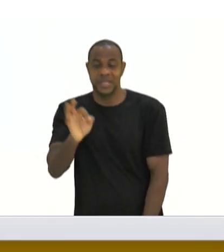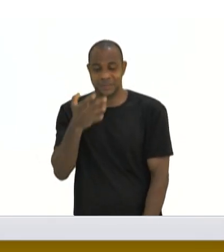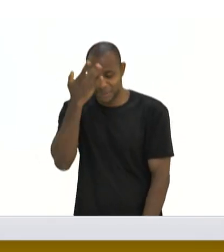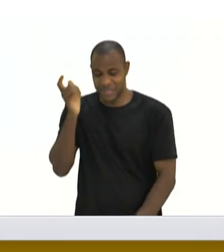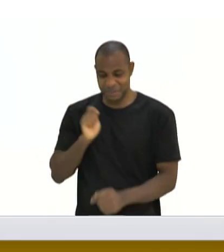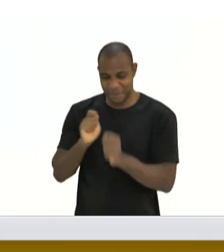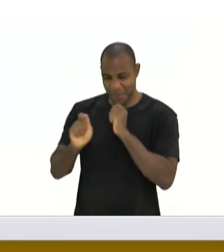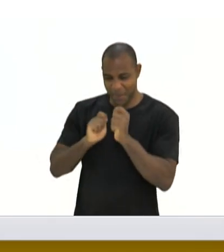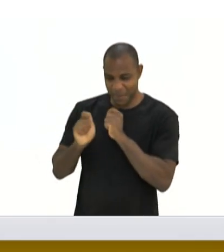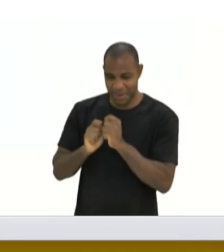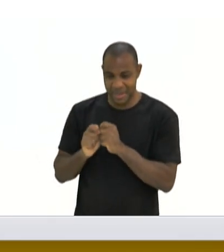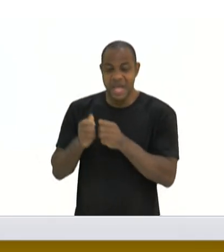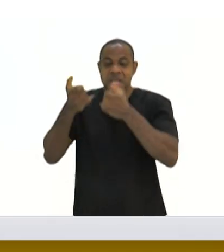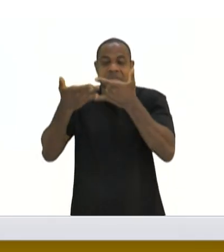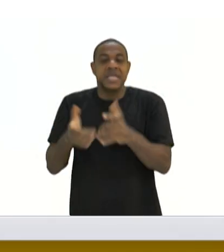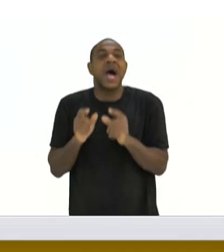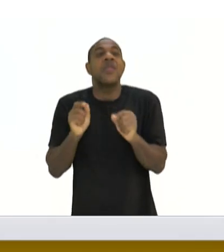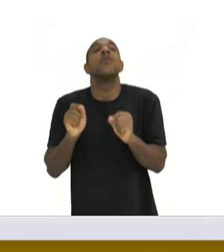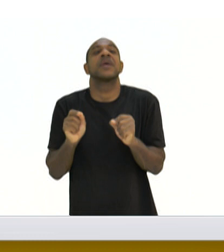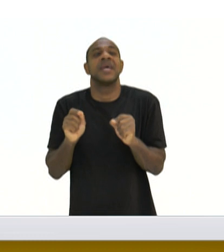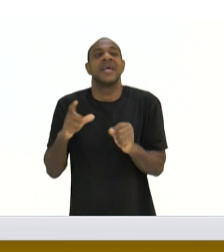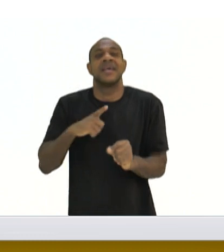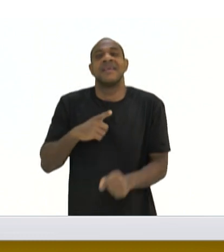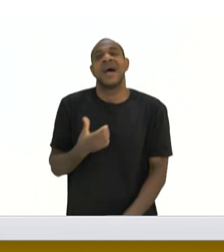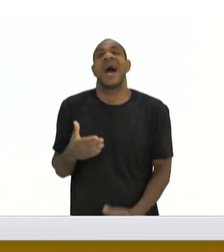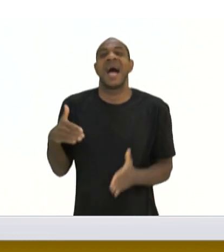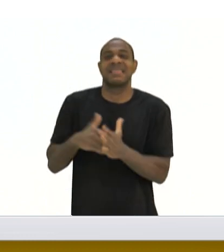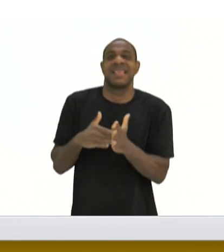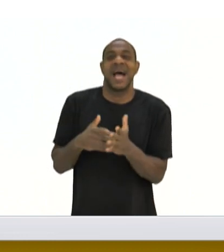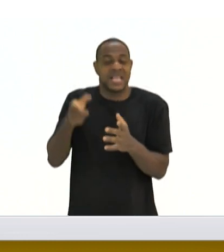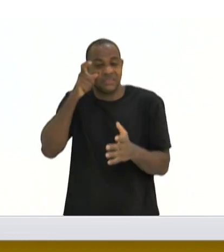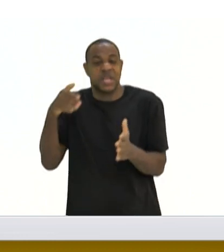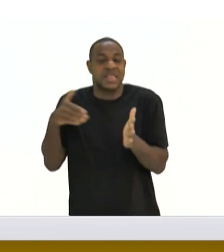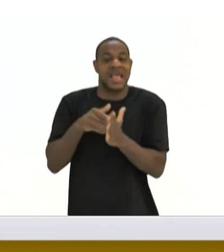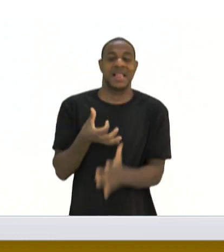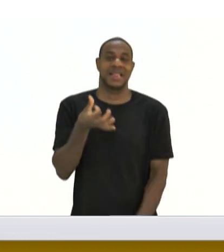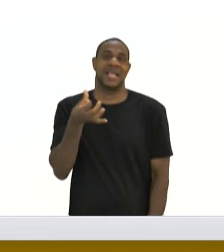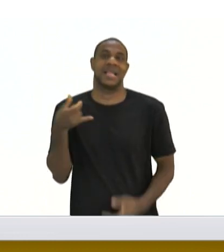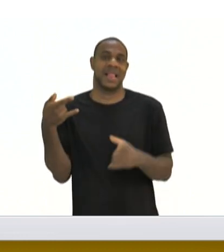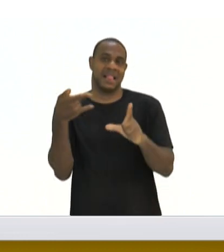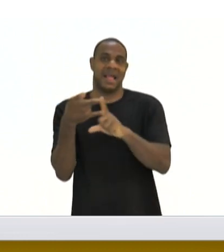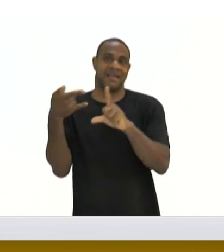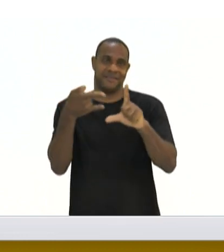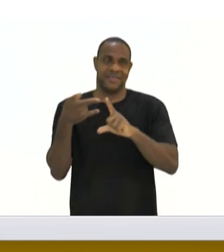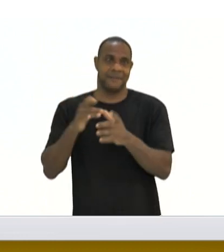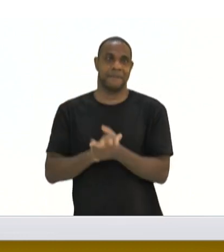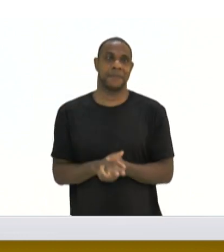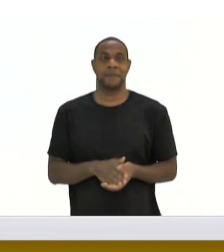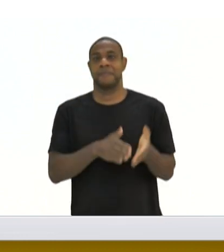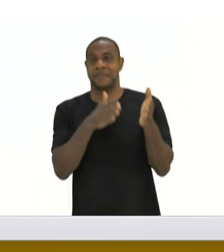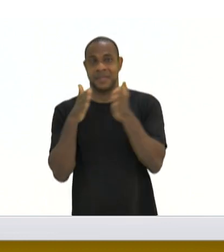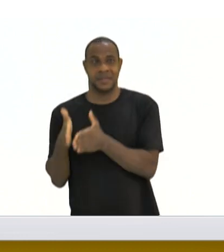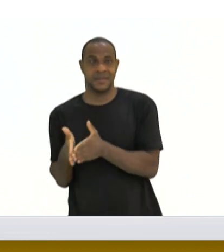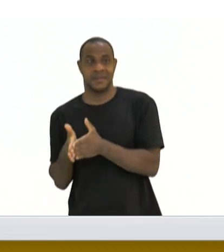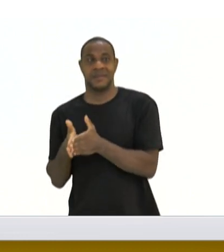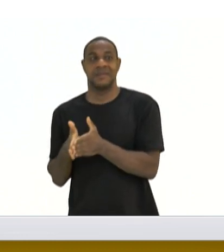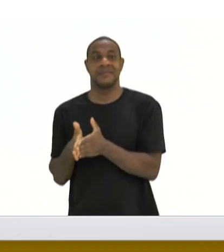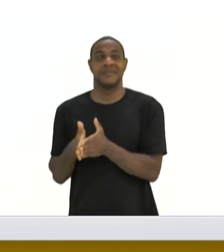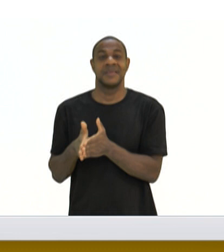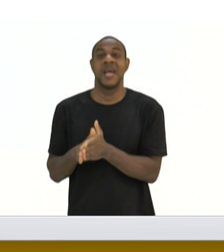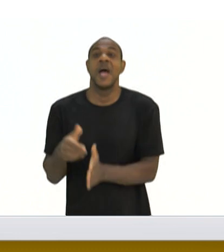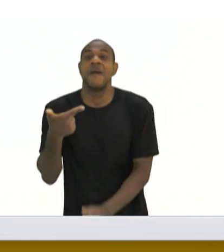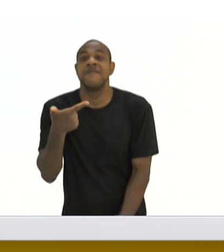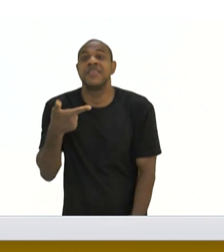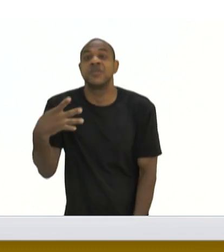falaram que viram e seis até seis lives ó e aqui ó pelo menos seis lives